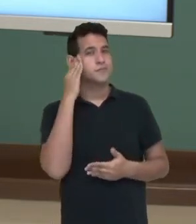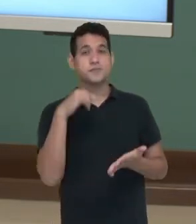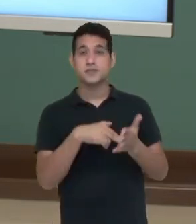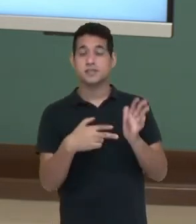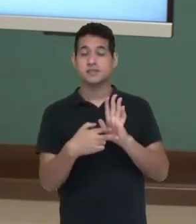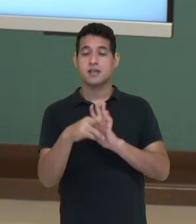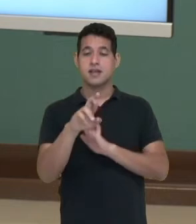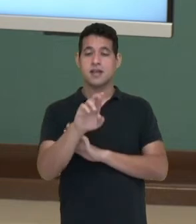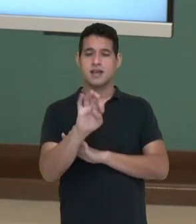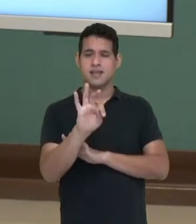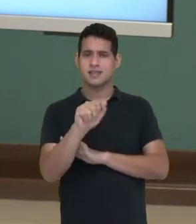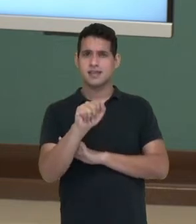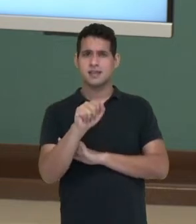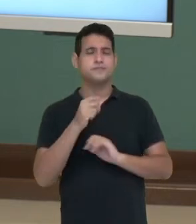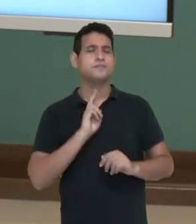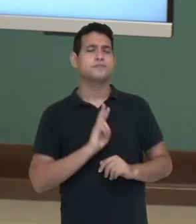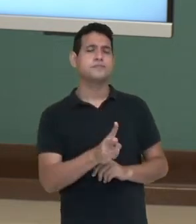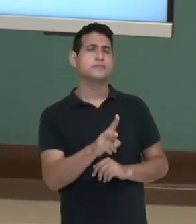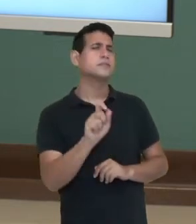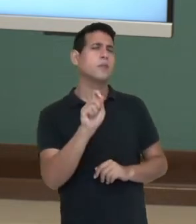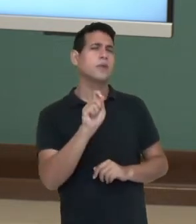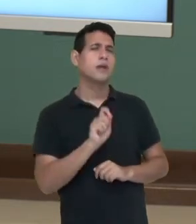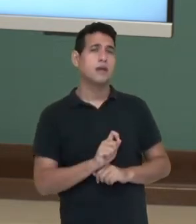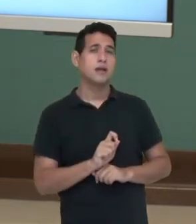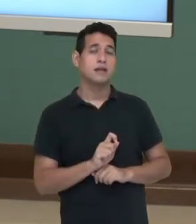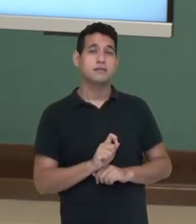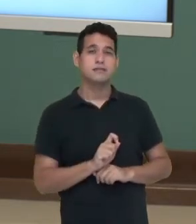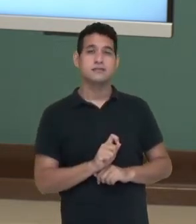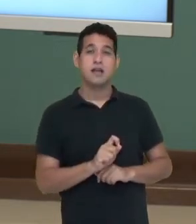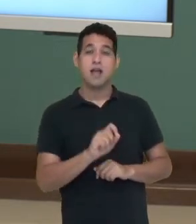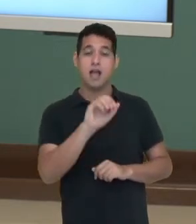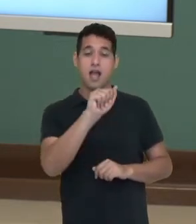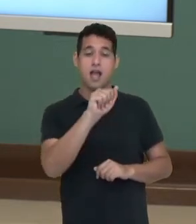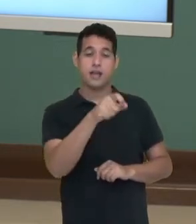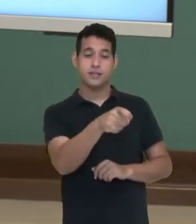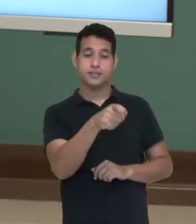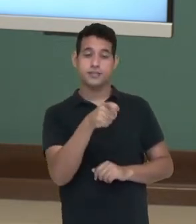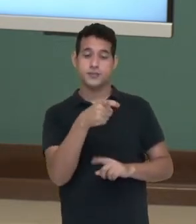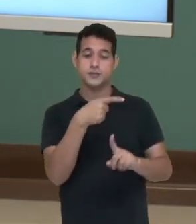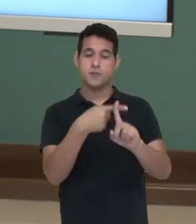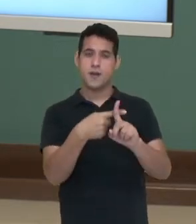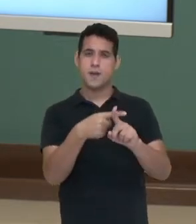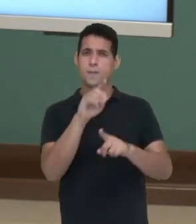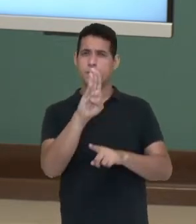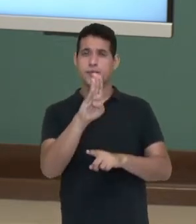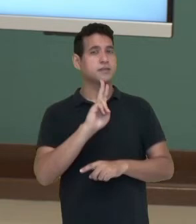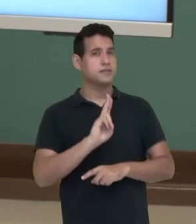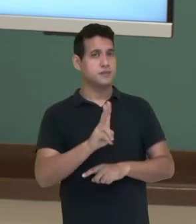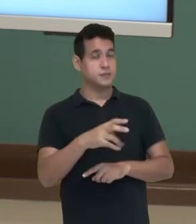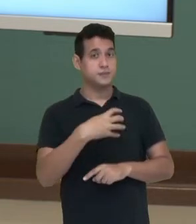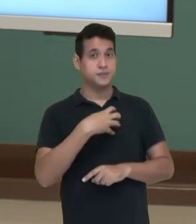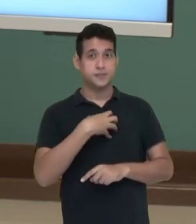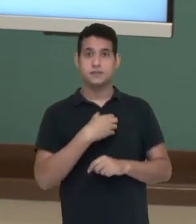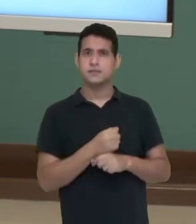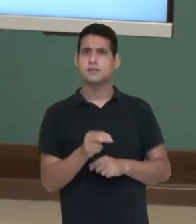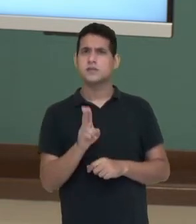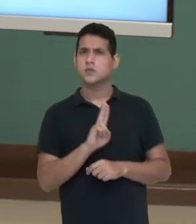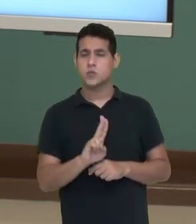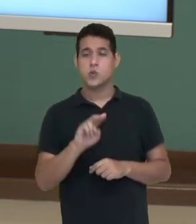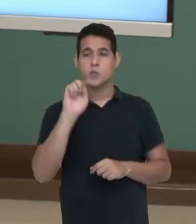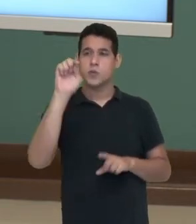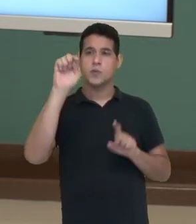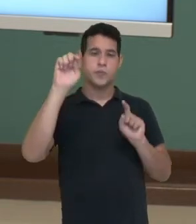reta. Uma reta é sempre do tipo AX mais B, sempre desse tipo. Pega dois pontos